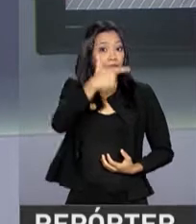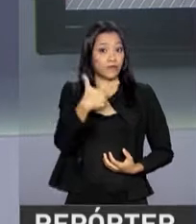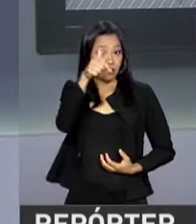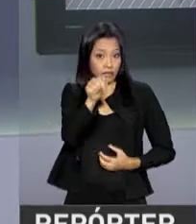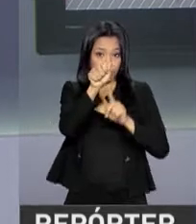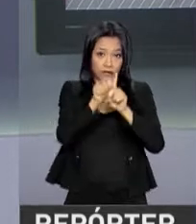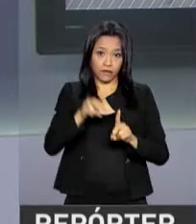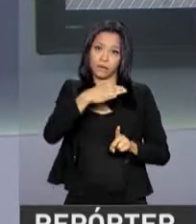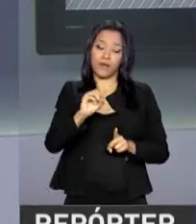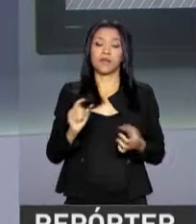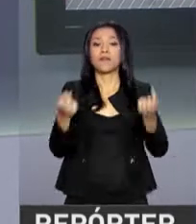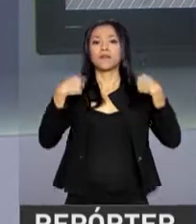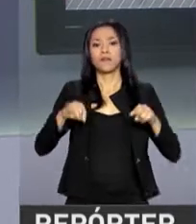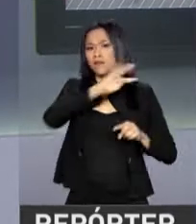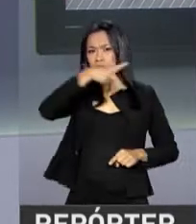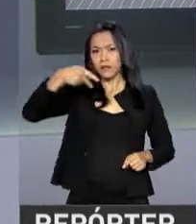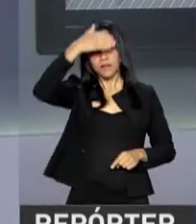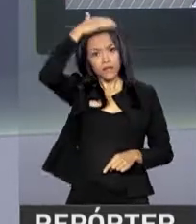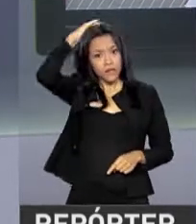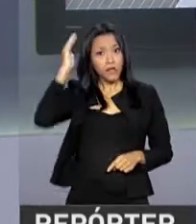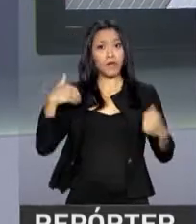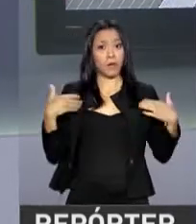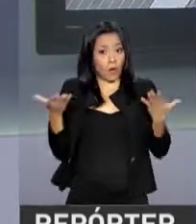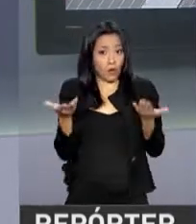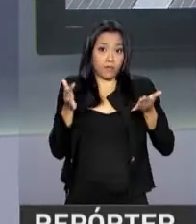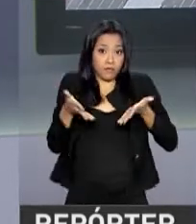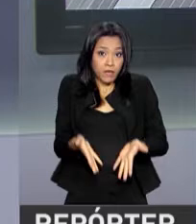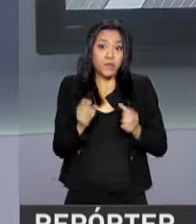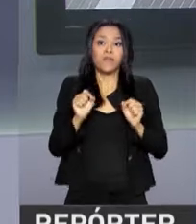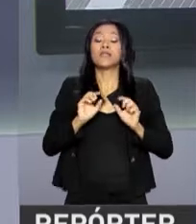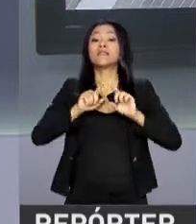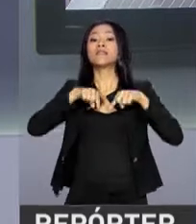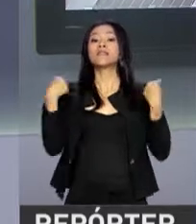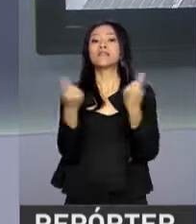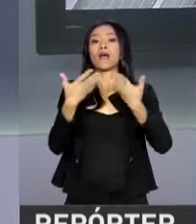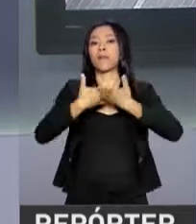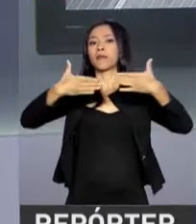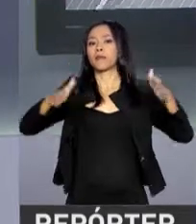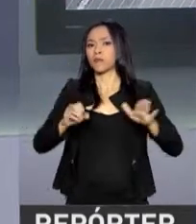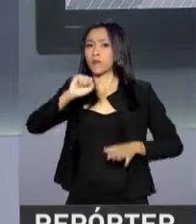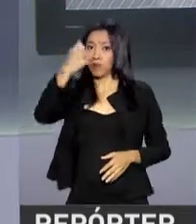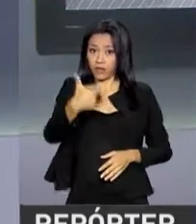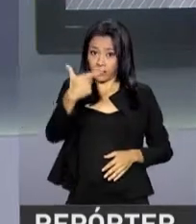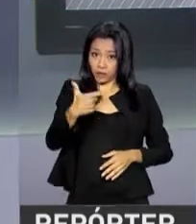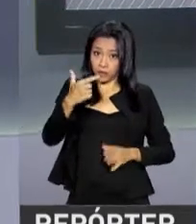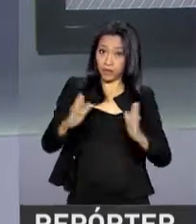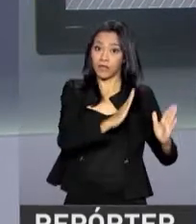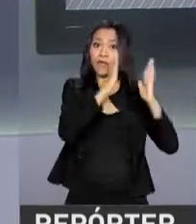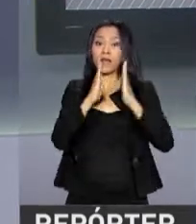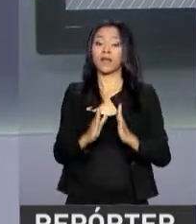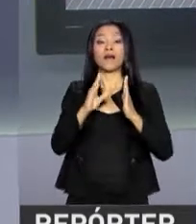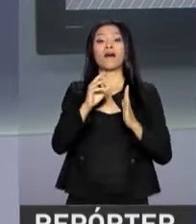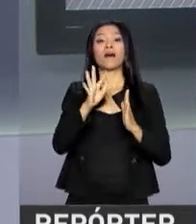27 de março o presidente michel temer participa hoje da cerimônia de abertura da segunda fase do processo seletivo avançar